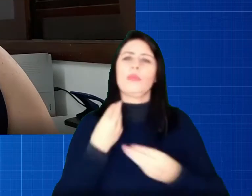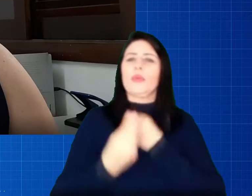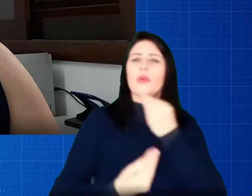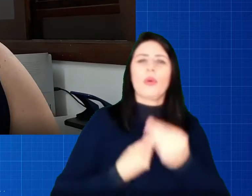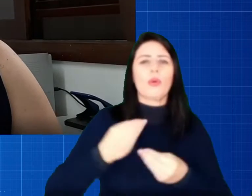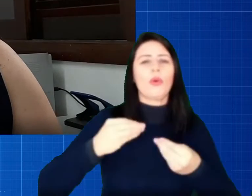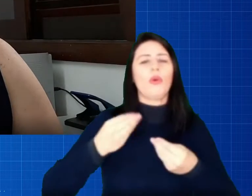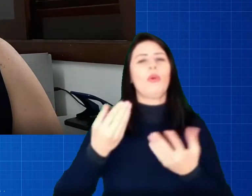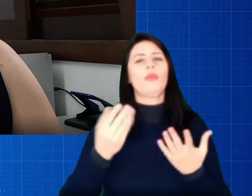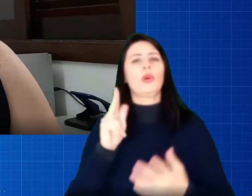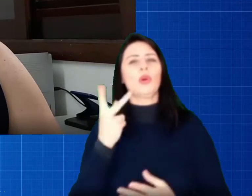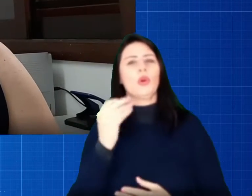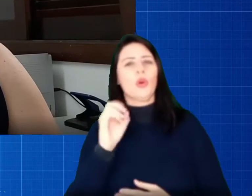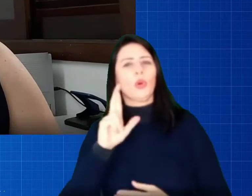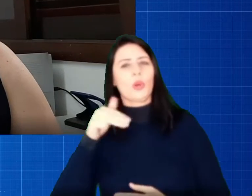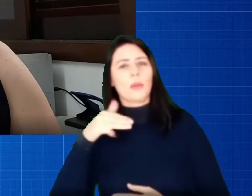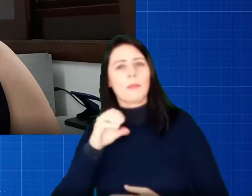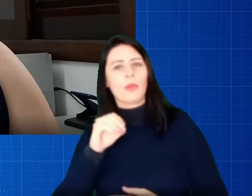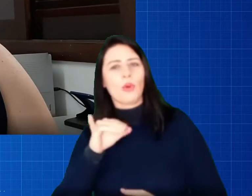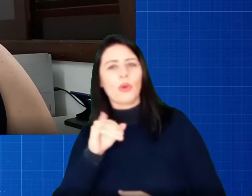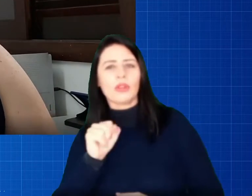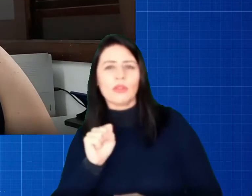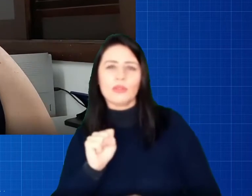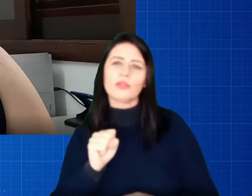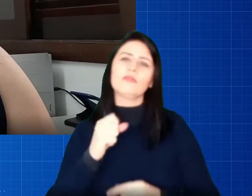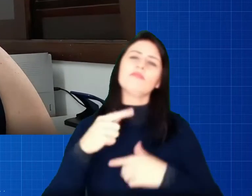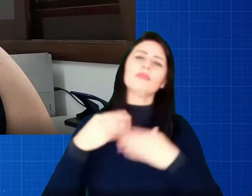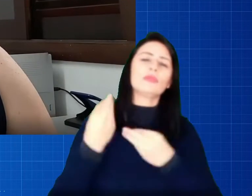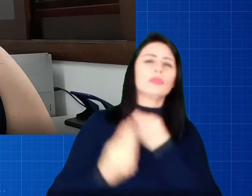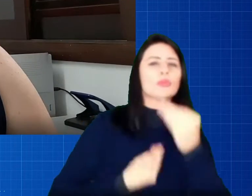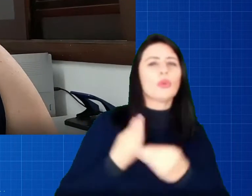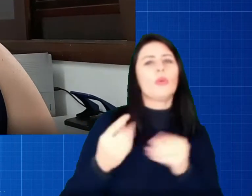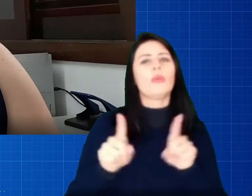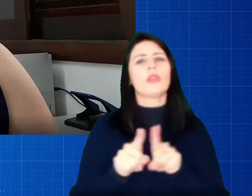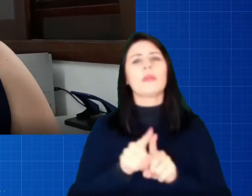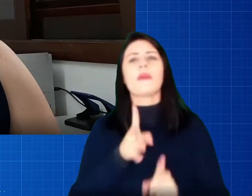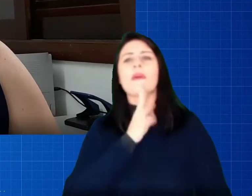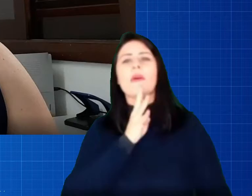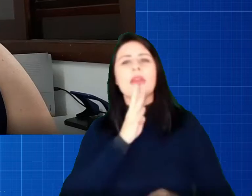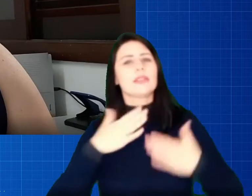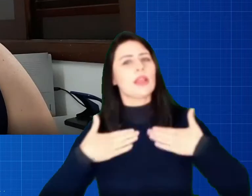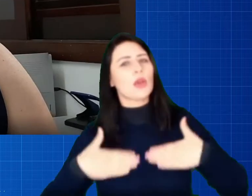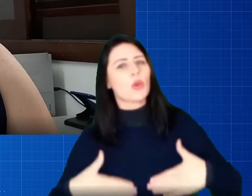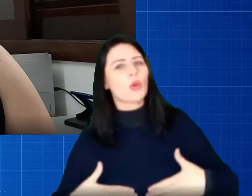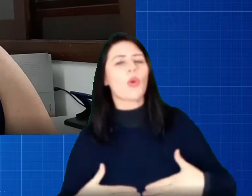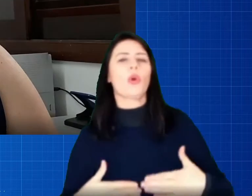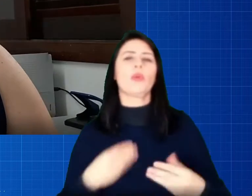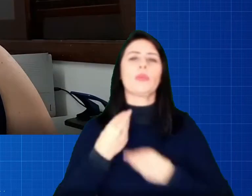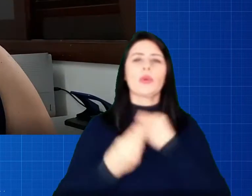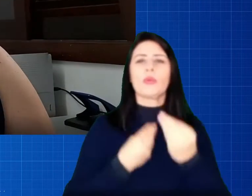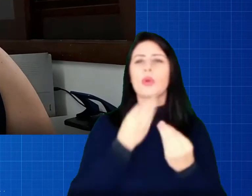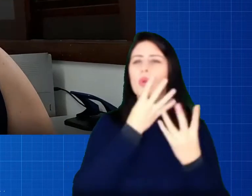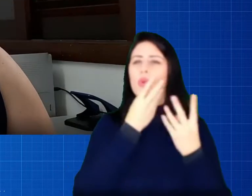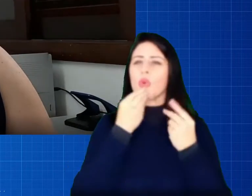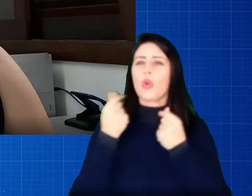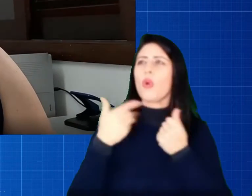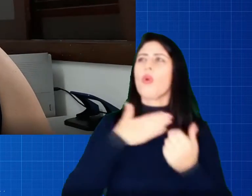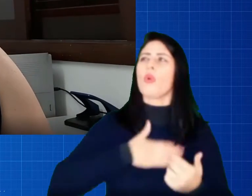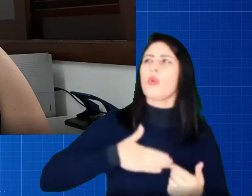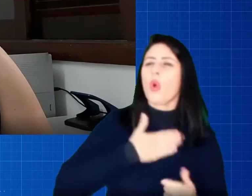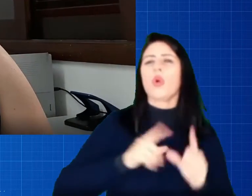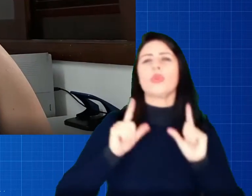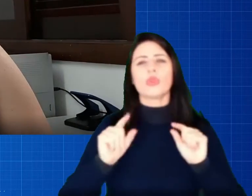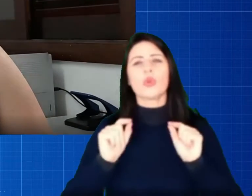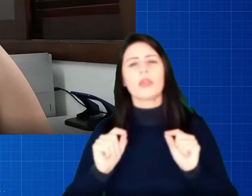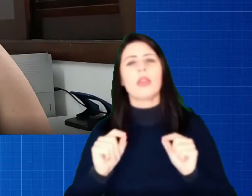puberdade, ou mesmo o autoconhecimento em relação a isso. Conhecer seu próprio corpo, conhecer seus gostos,